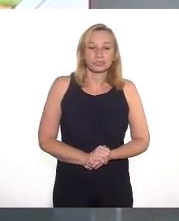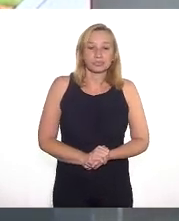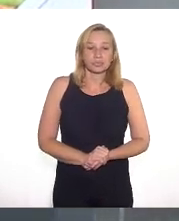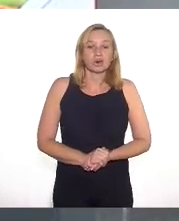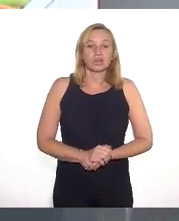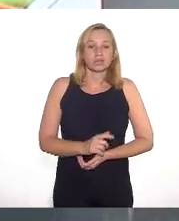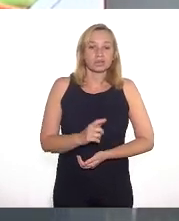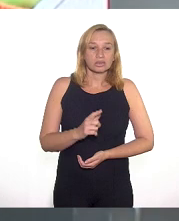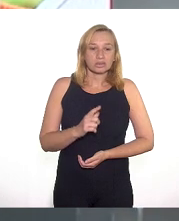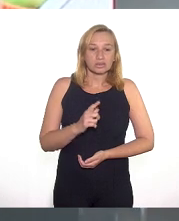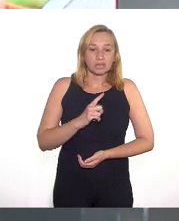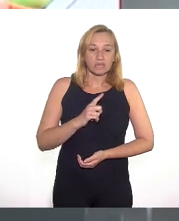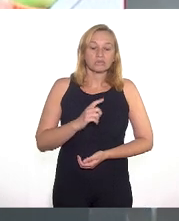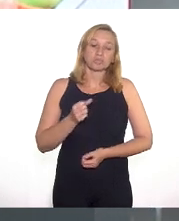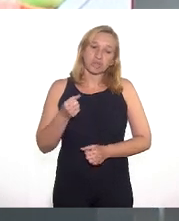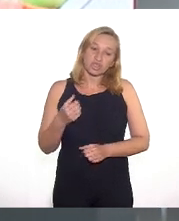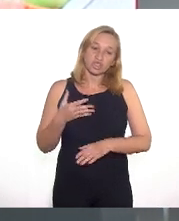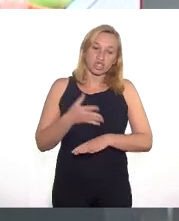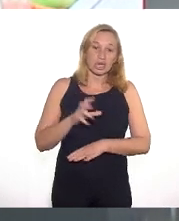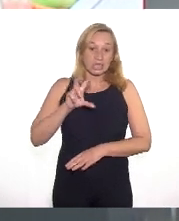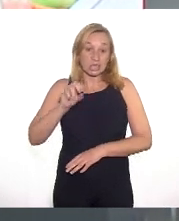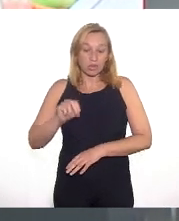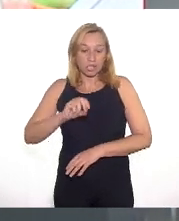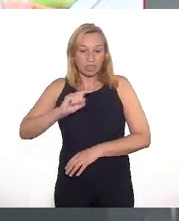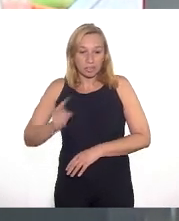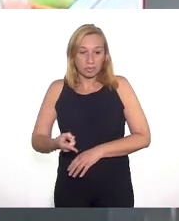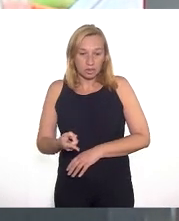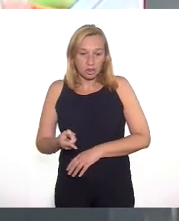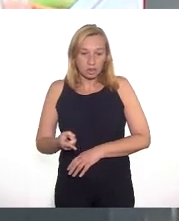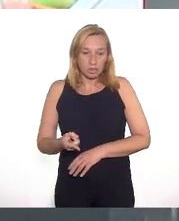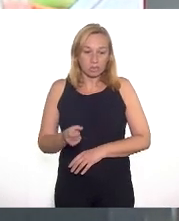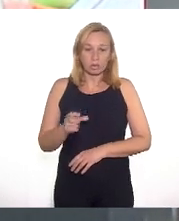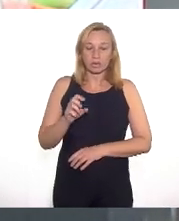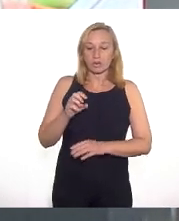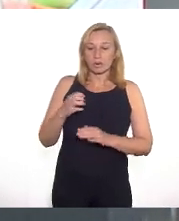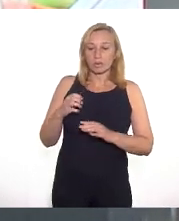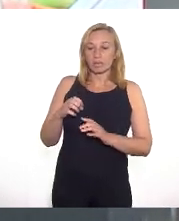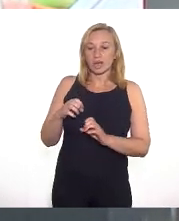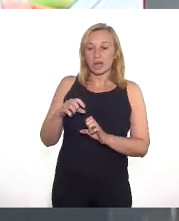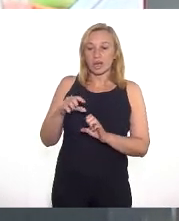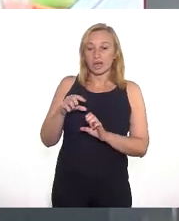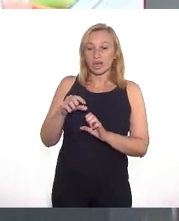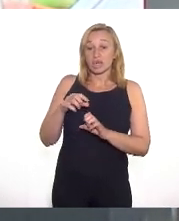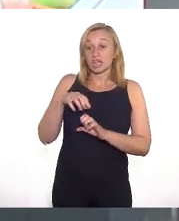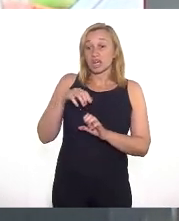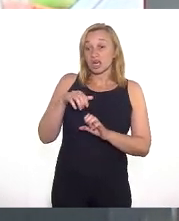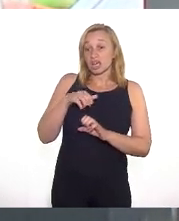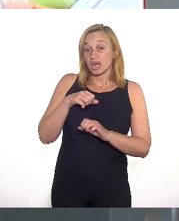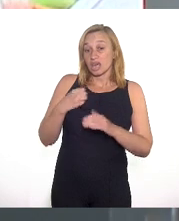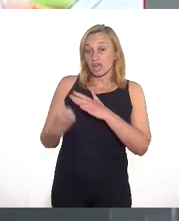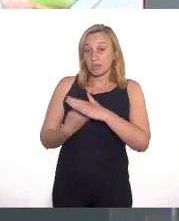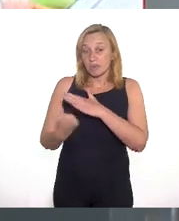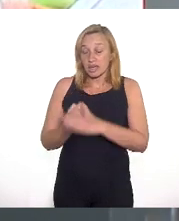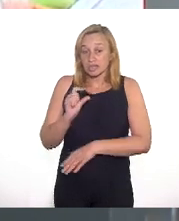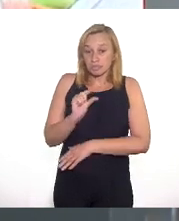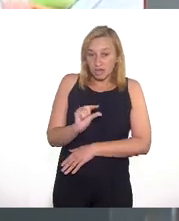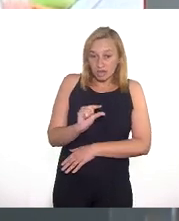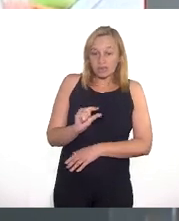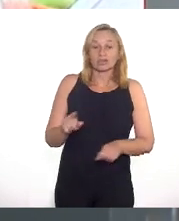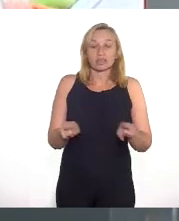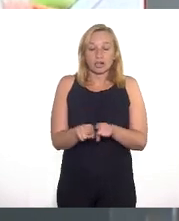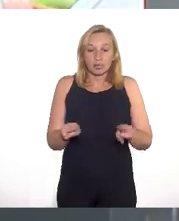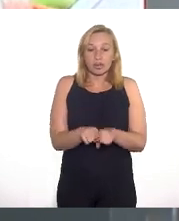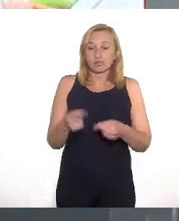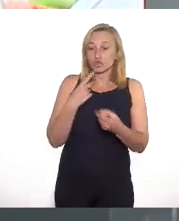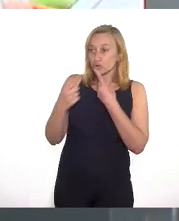um financiamento que pode chegar até 50 mil para microempresas. Isso aqui foi uma novidade também discutida com o presidente Siciliano.